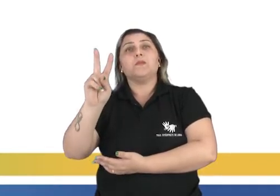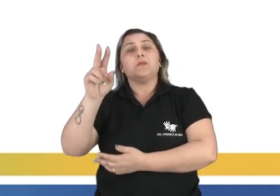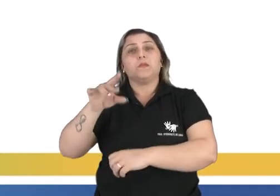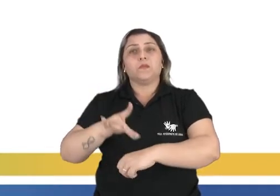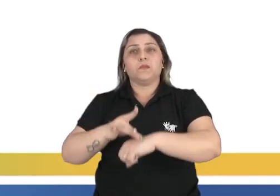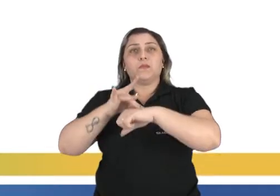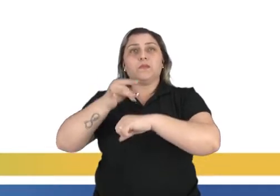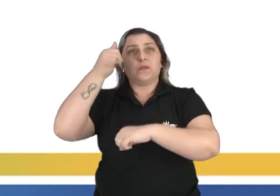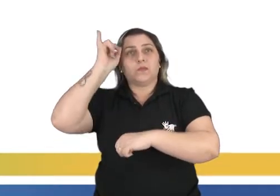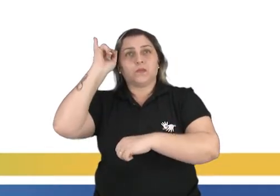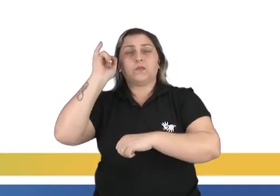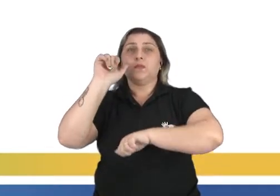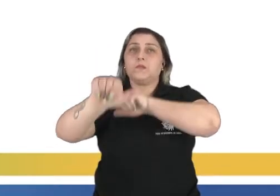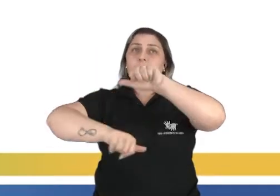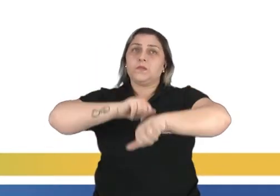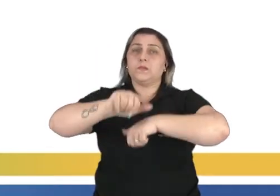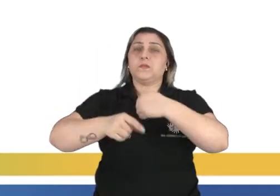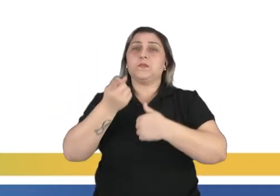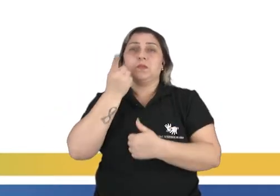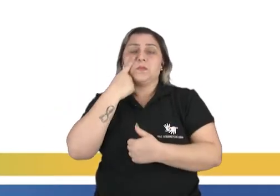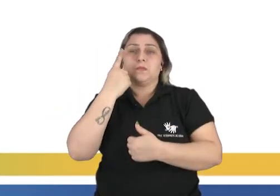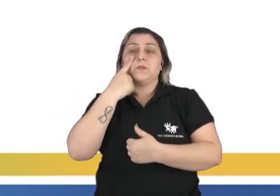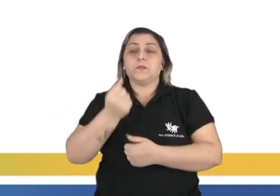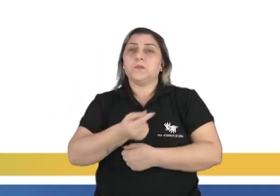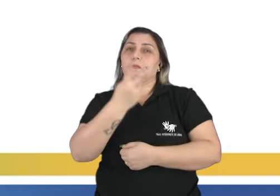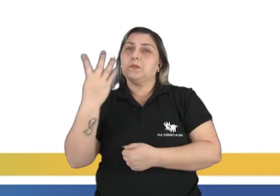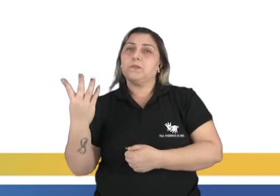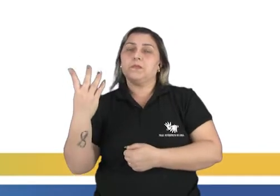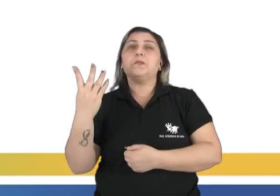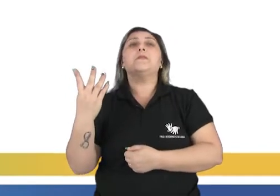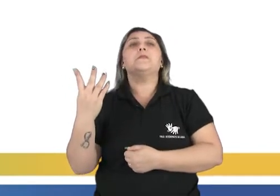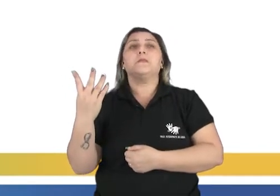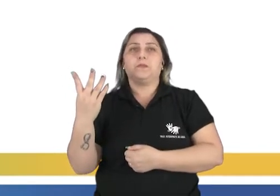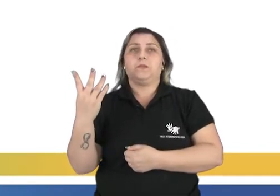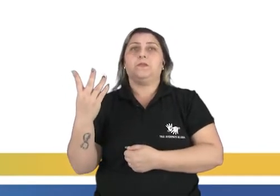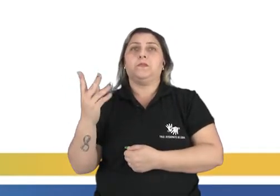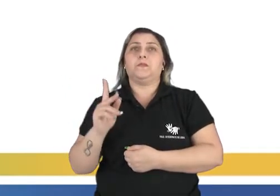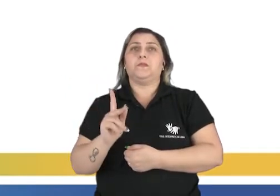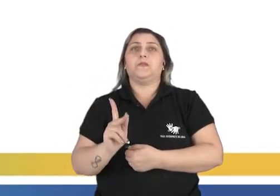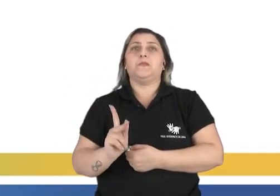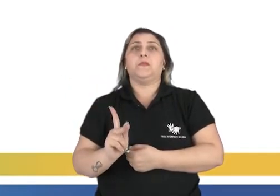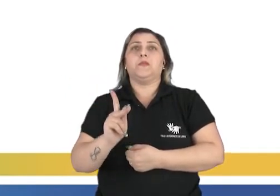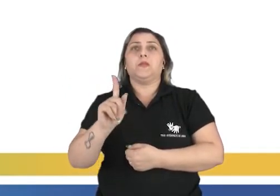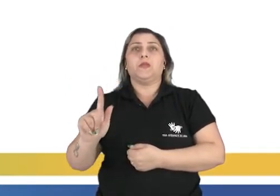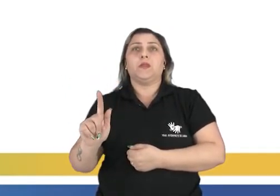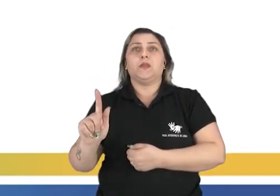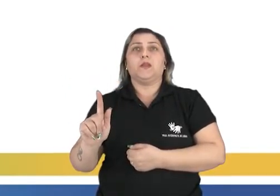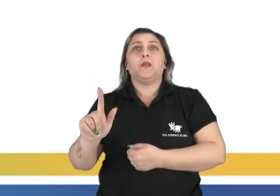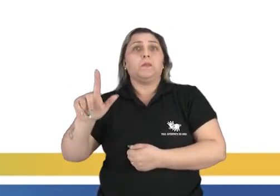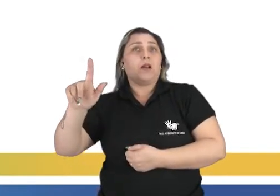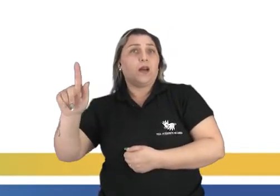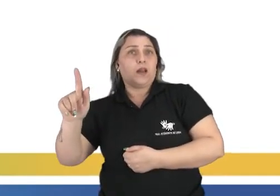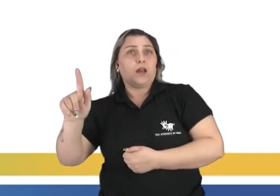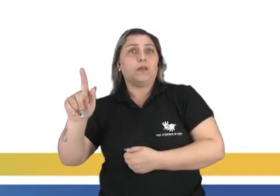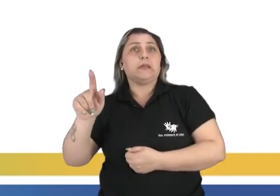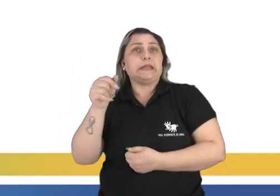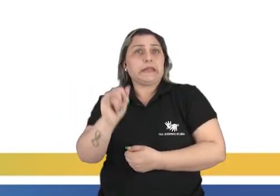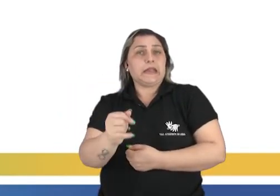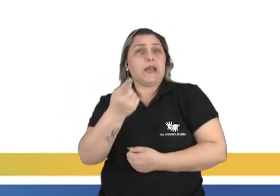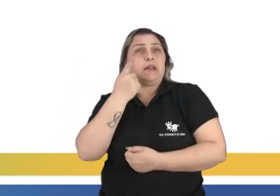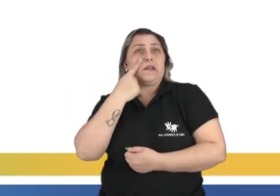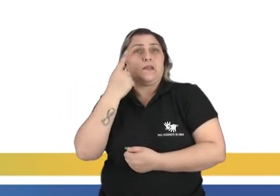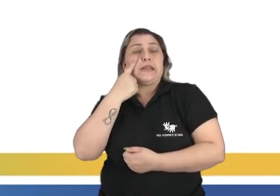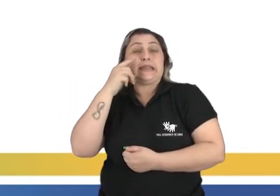grama. Então, o primeiro passo é o seguinte, observe quantas casas pulamos de quilos para grama. E se você